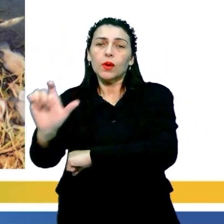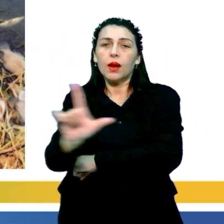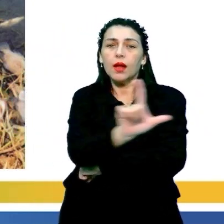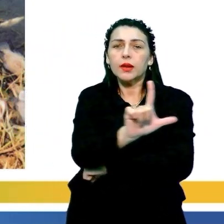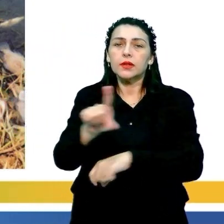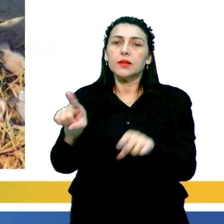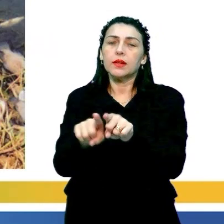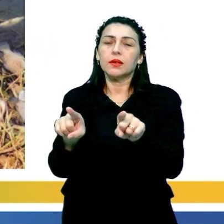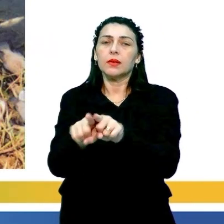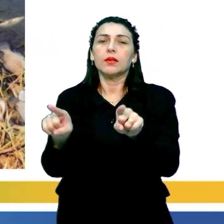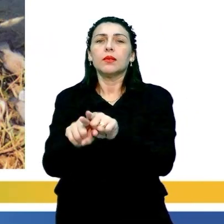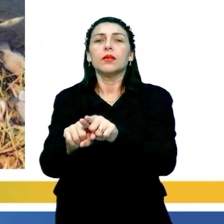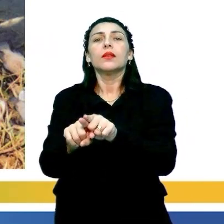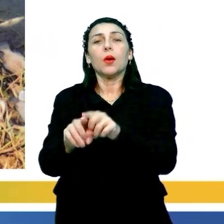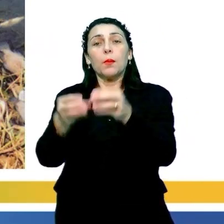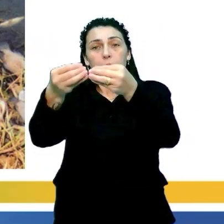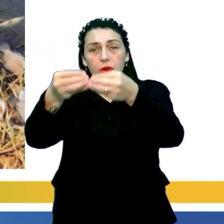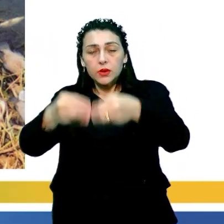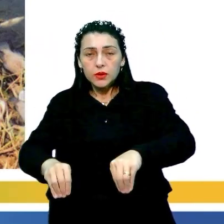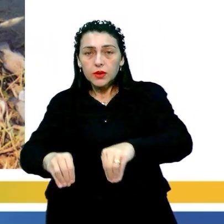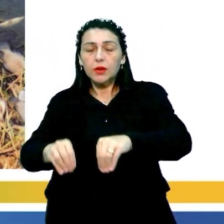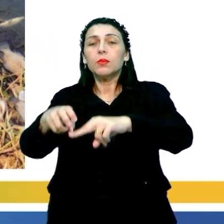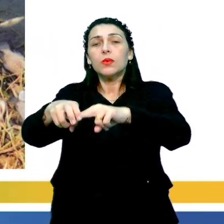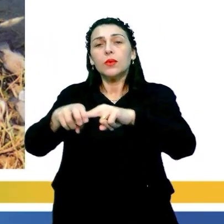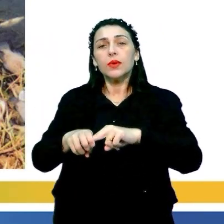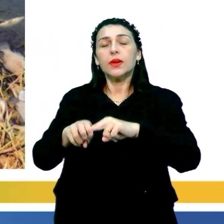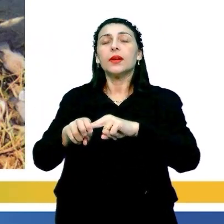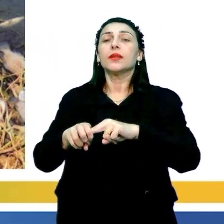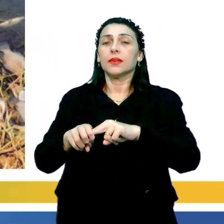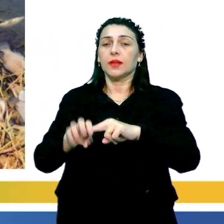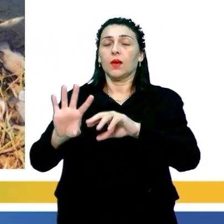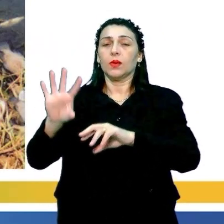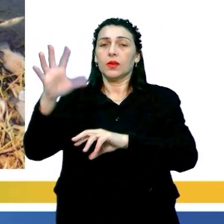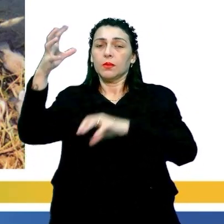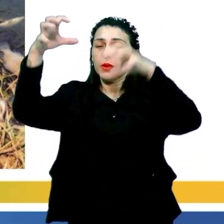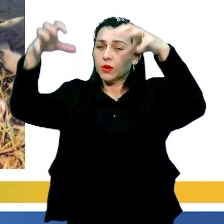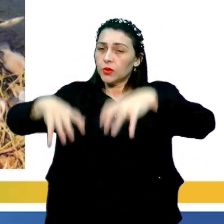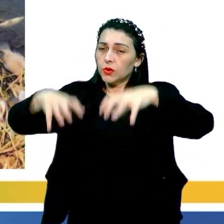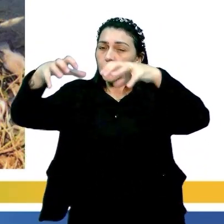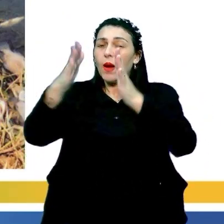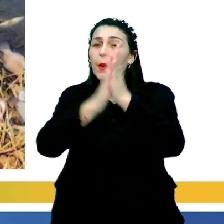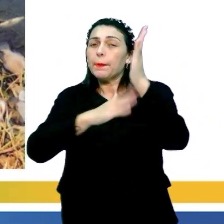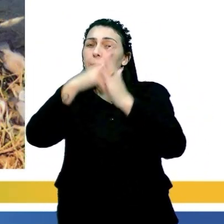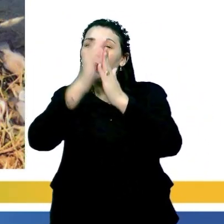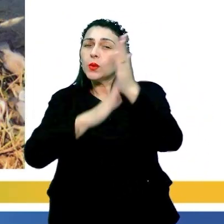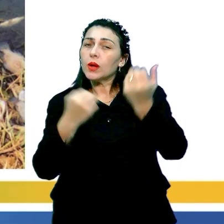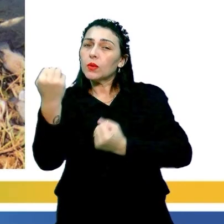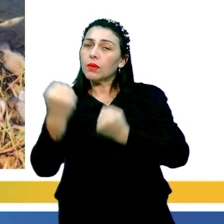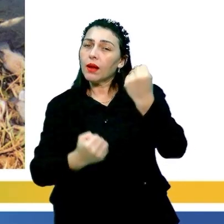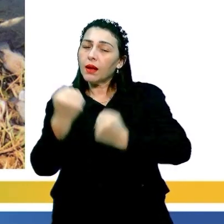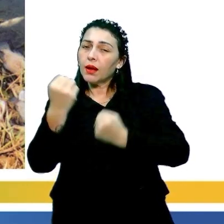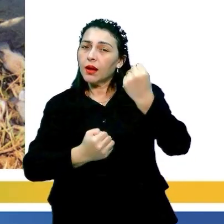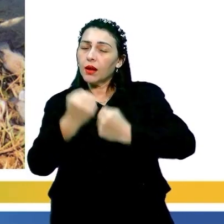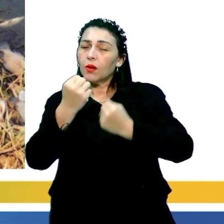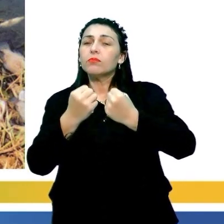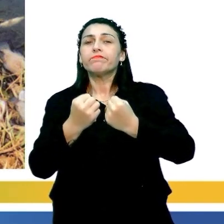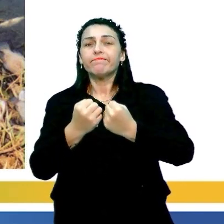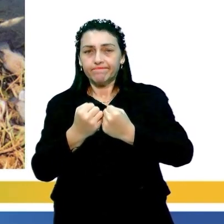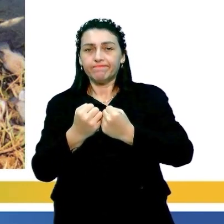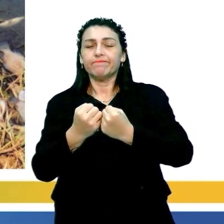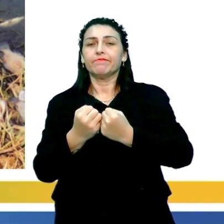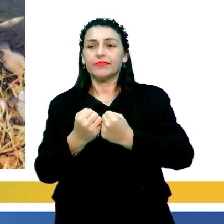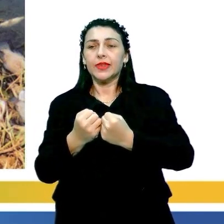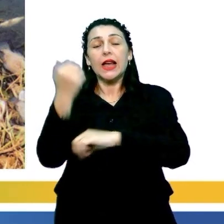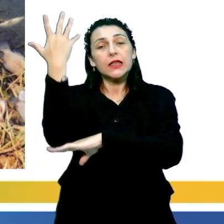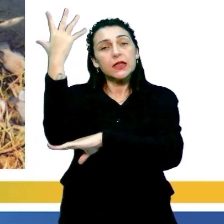são muito atingidas por esse tipo de precipitação. Olha aí a pintura do carro, como foi atingida,